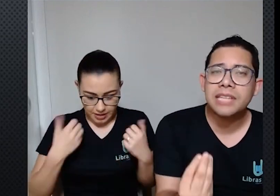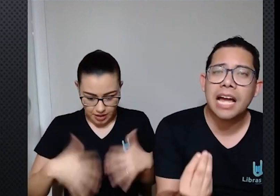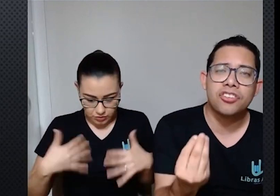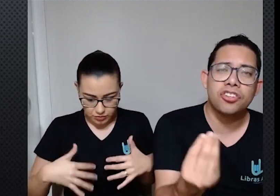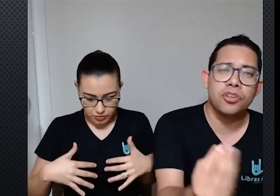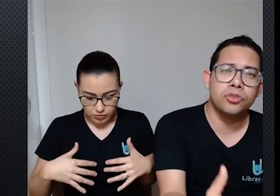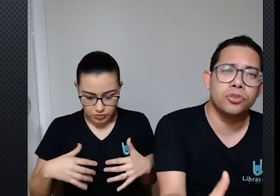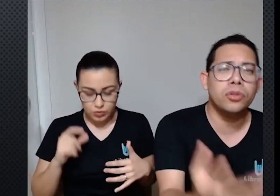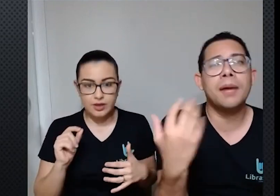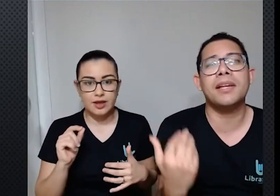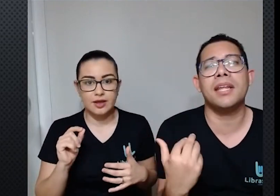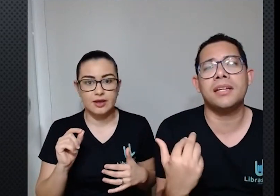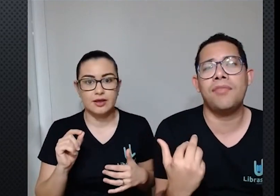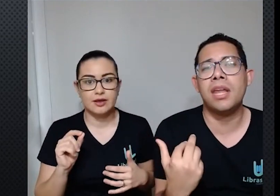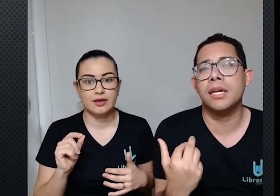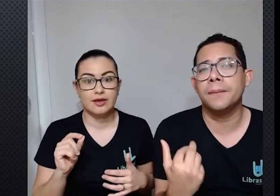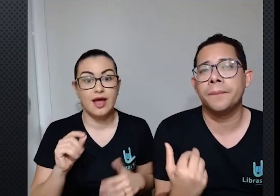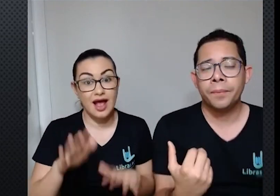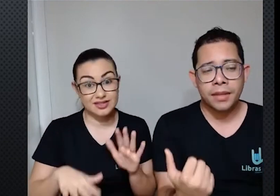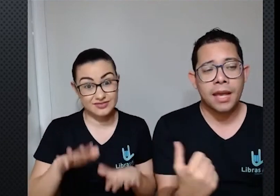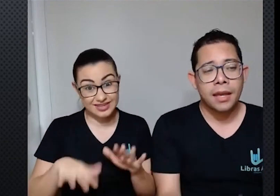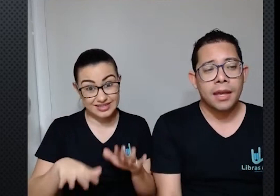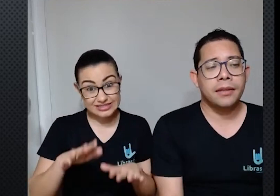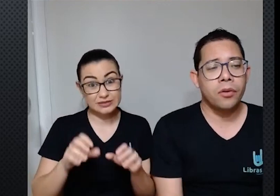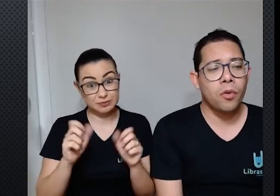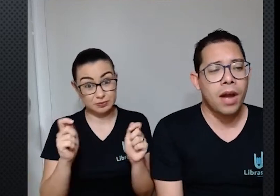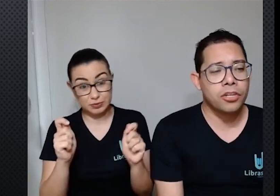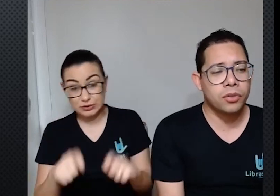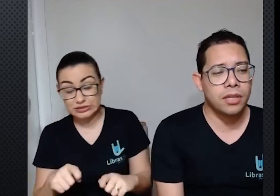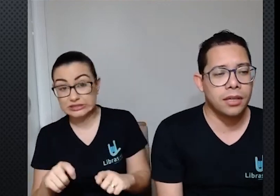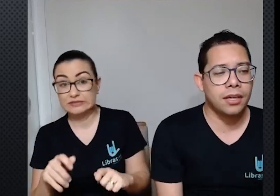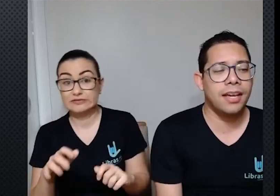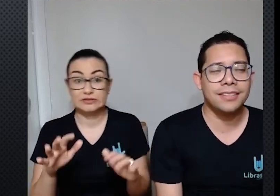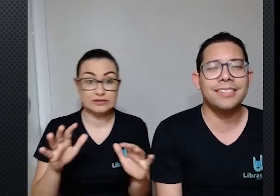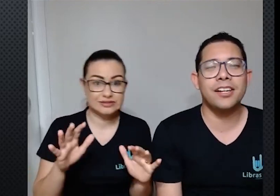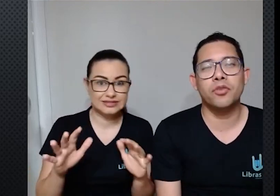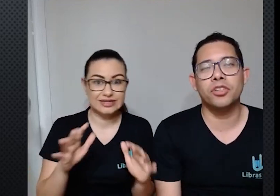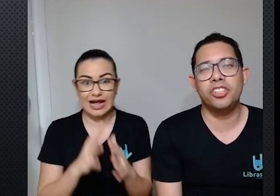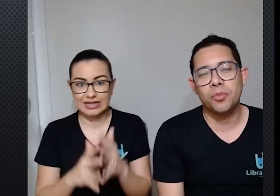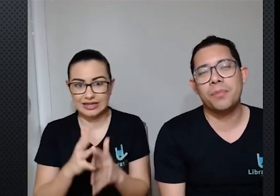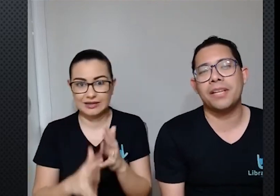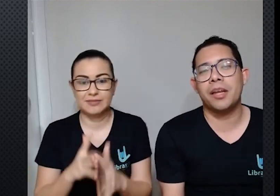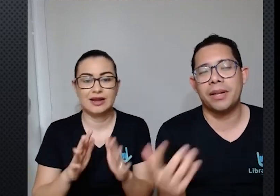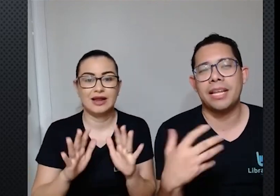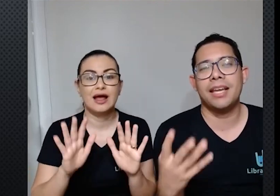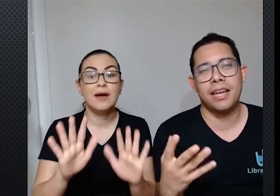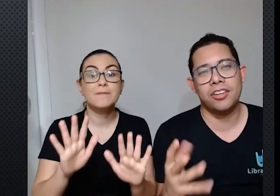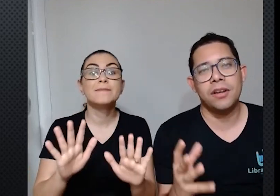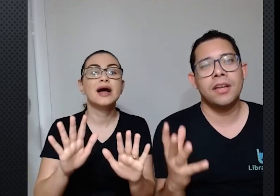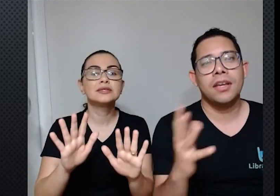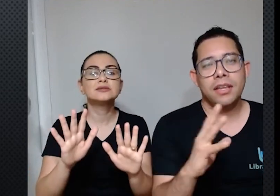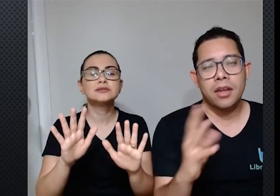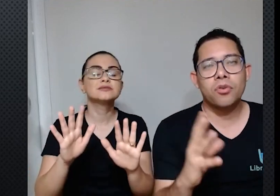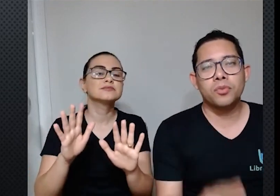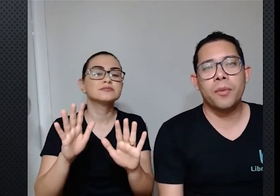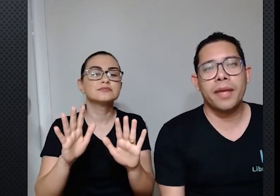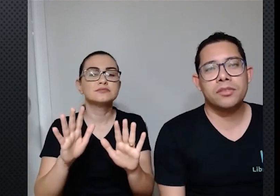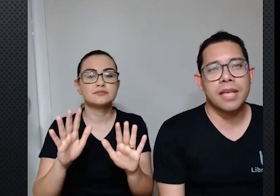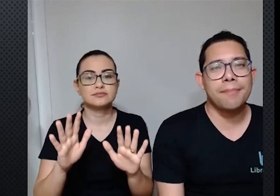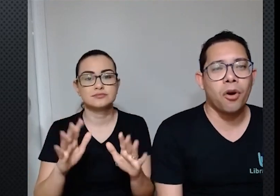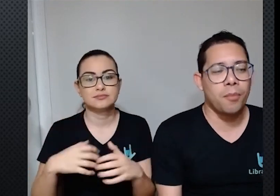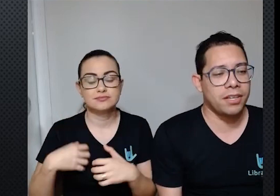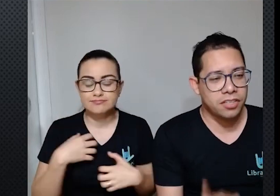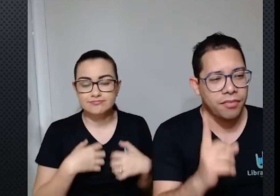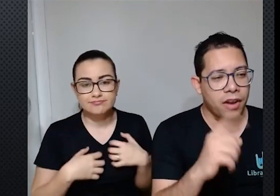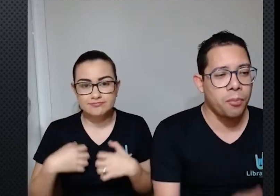não estar atingindo o surdo da maneira que deveria, né? Então eu acho que esse nervosismo aí para interpretar na igreja, em alguns momentos